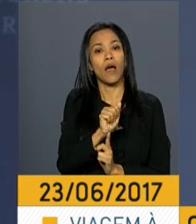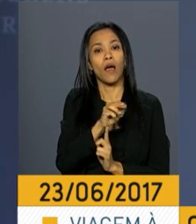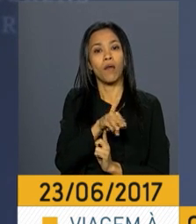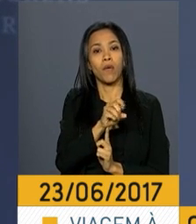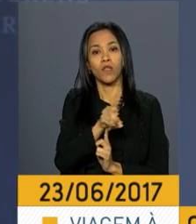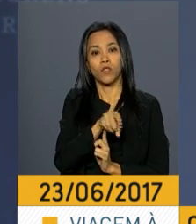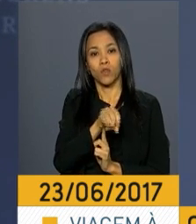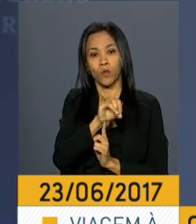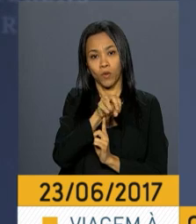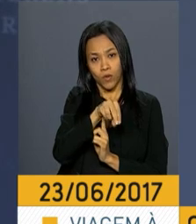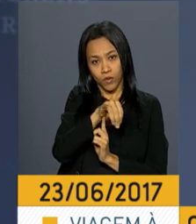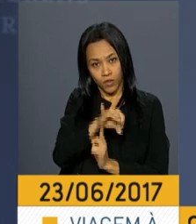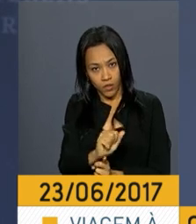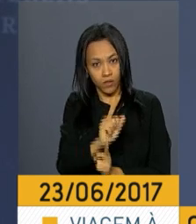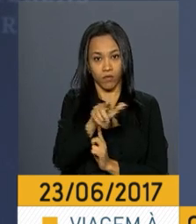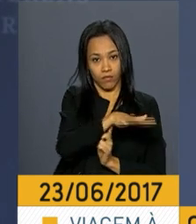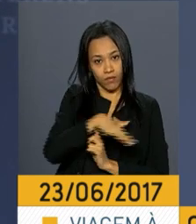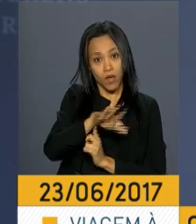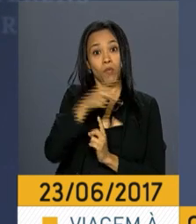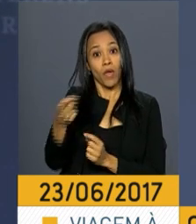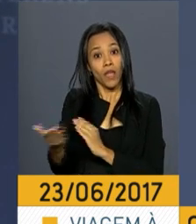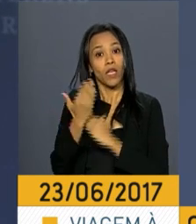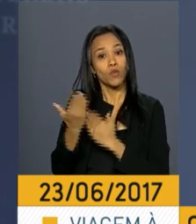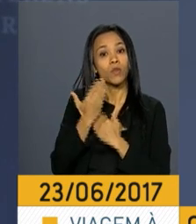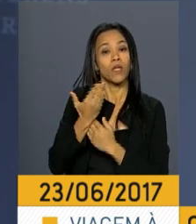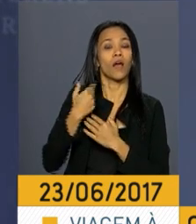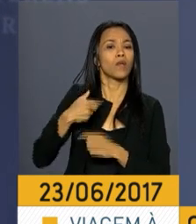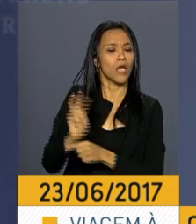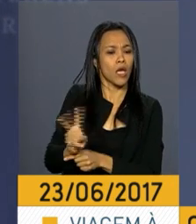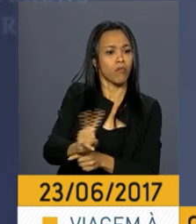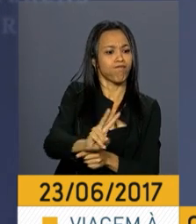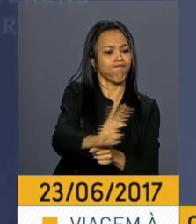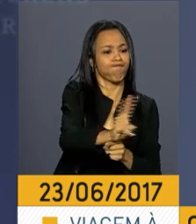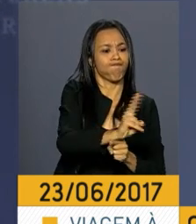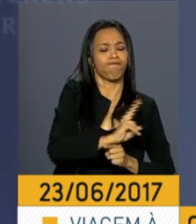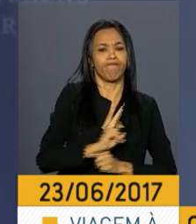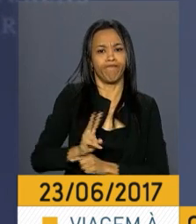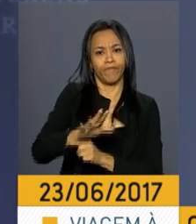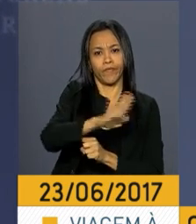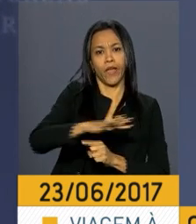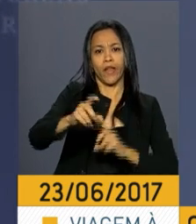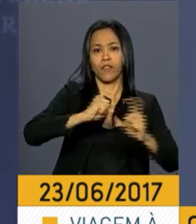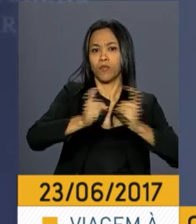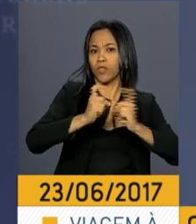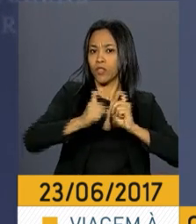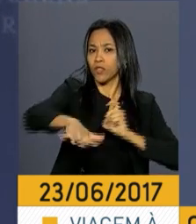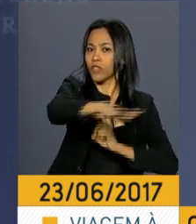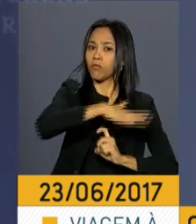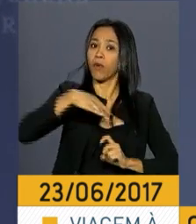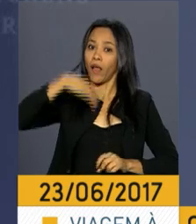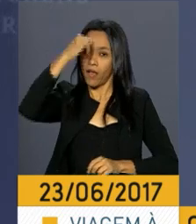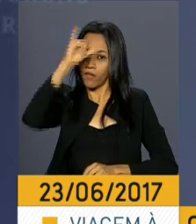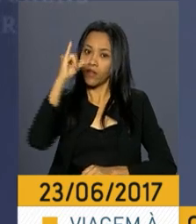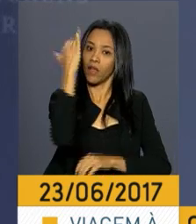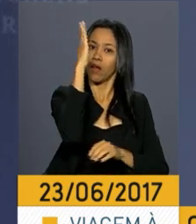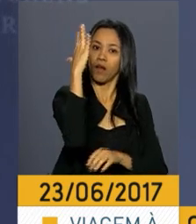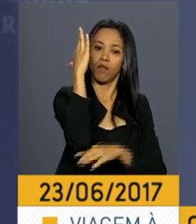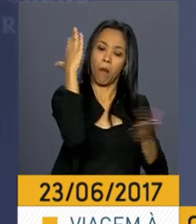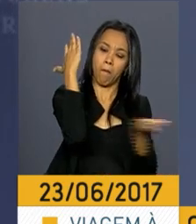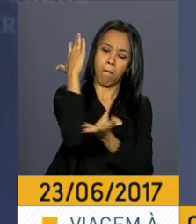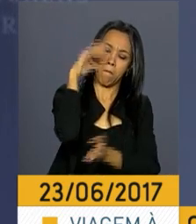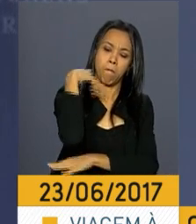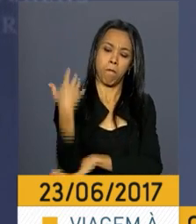um policiamento, digamos assim, mais efetivo, policiamento administrativo, no sentido de evitar o desmatamento no nosso